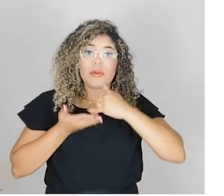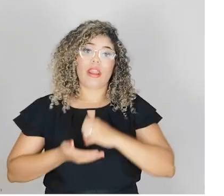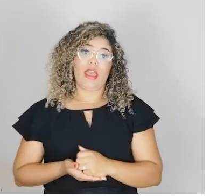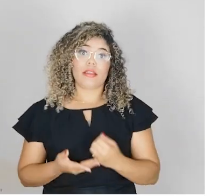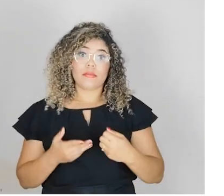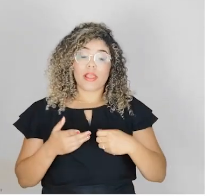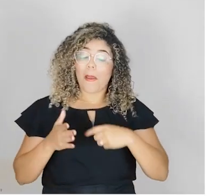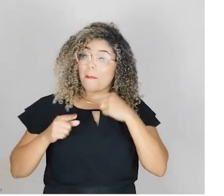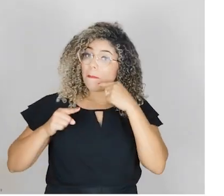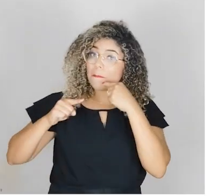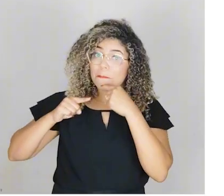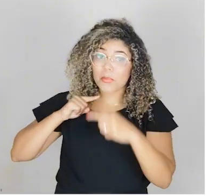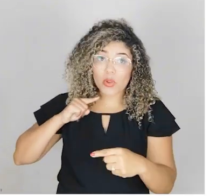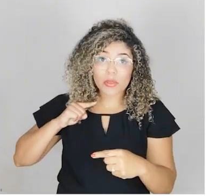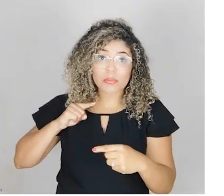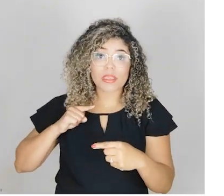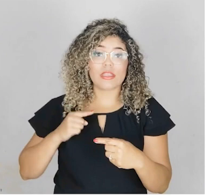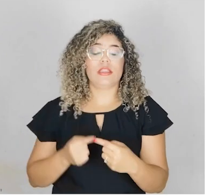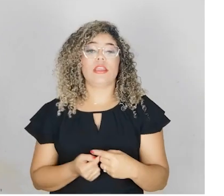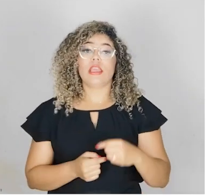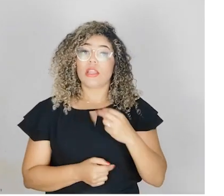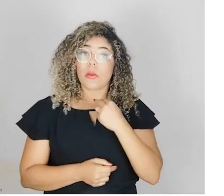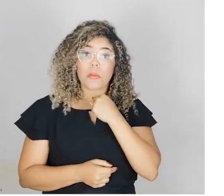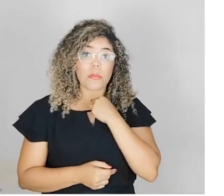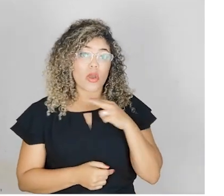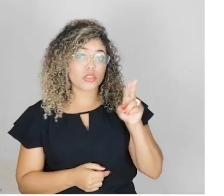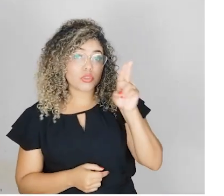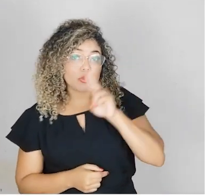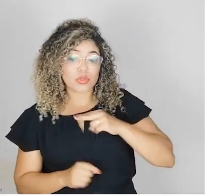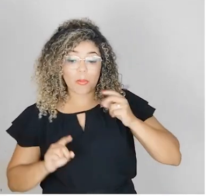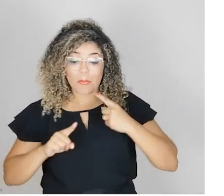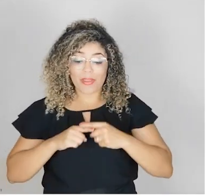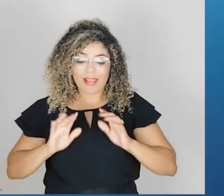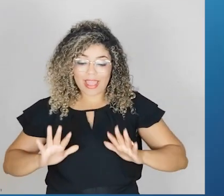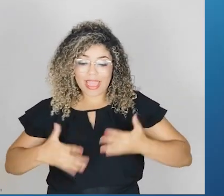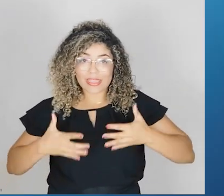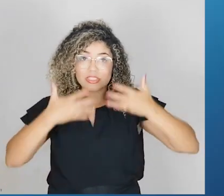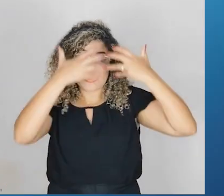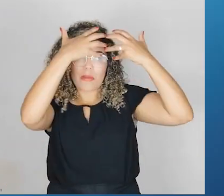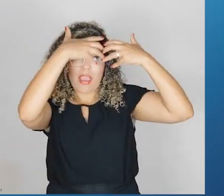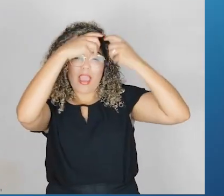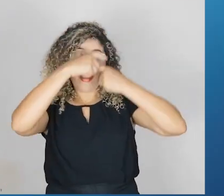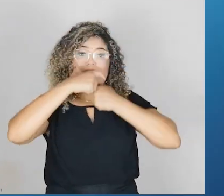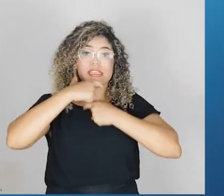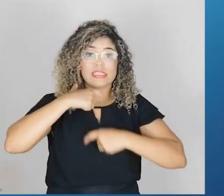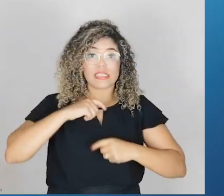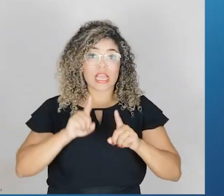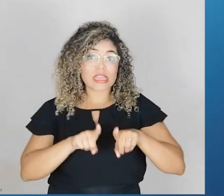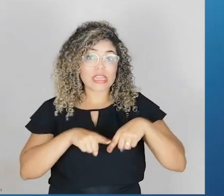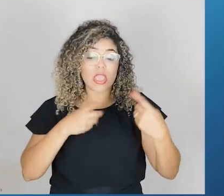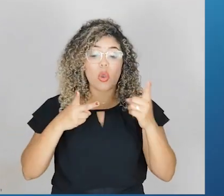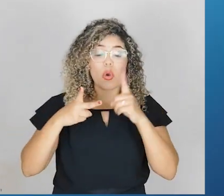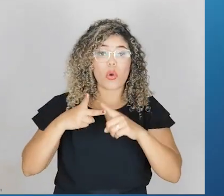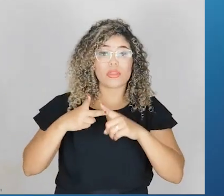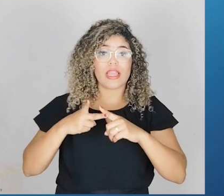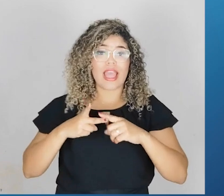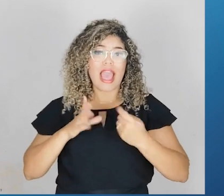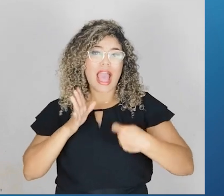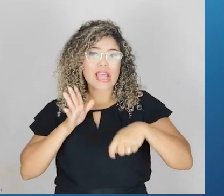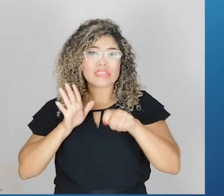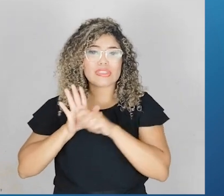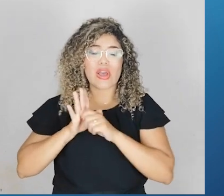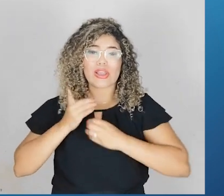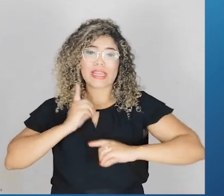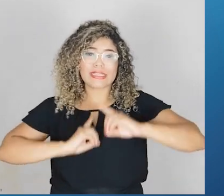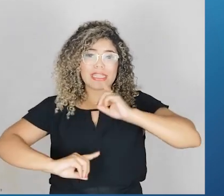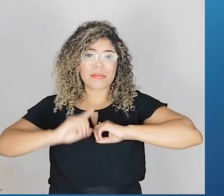com exceção do cigarro, que nós temos aqui esse estímulo ao sistema nervoso central. Drogas depressoras. Elas atuam na diminuição